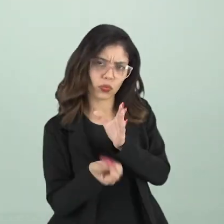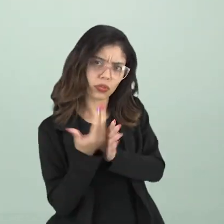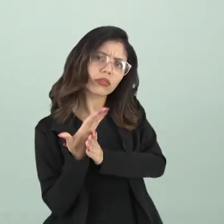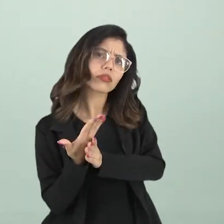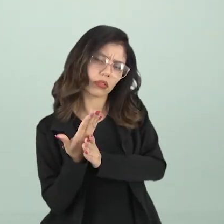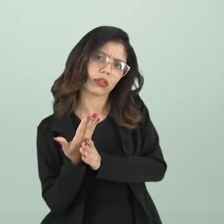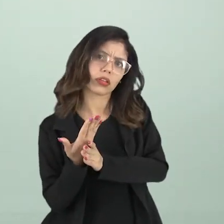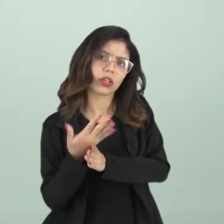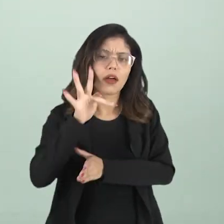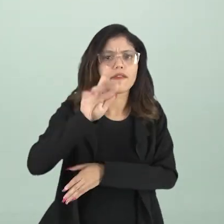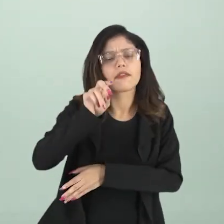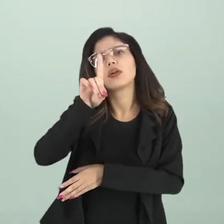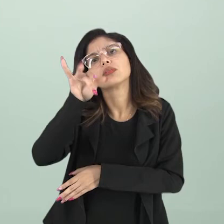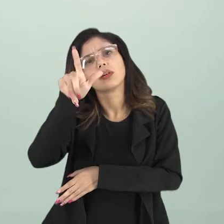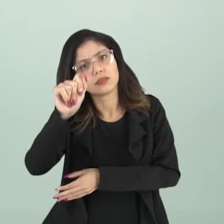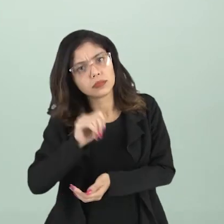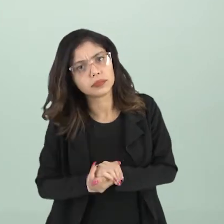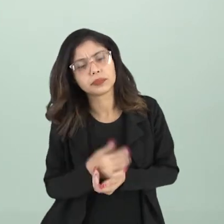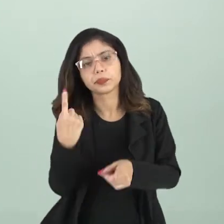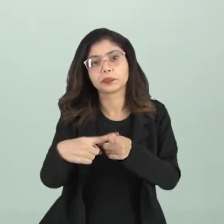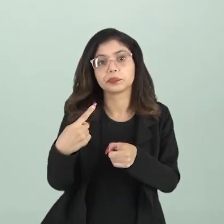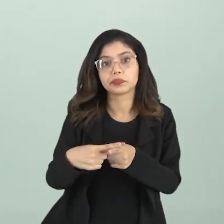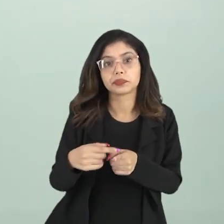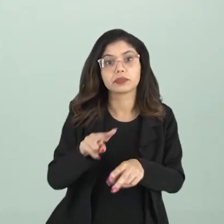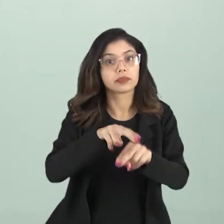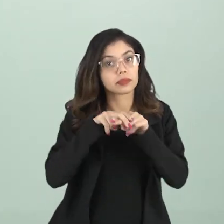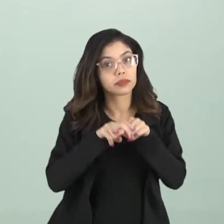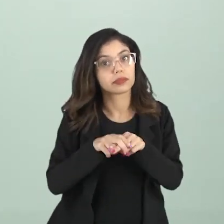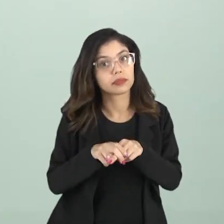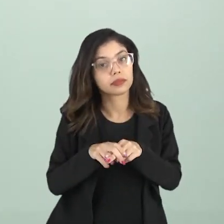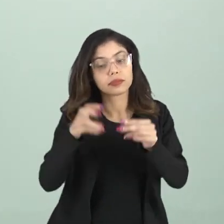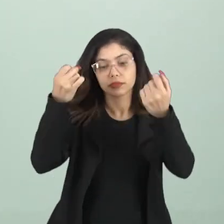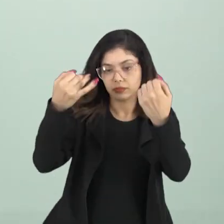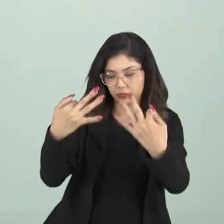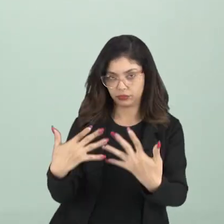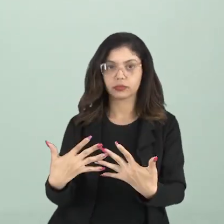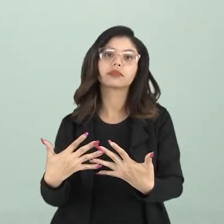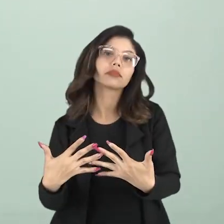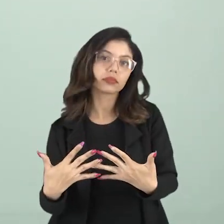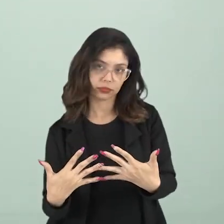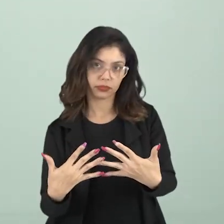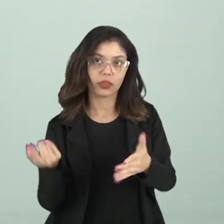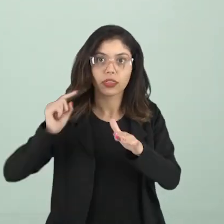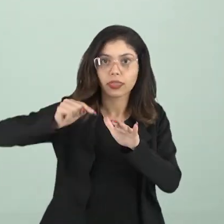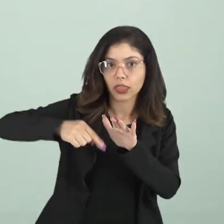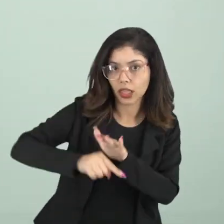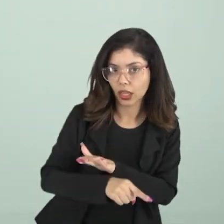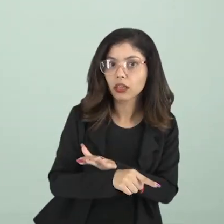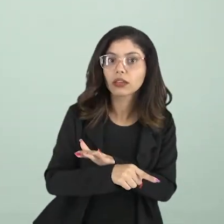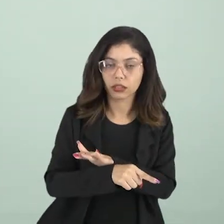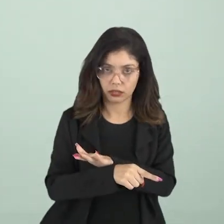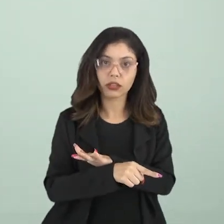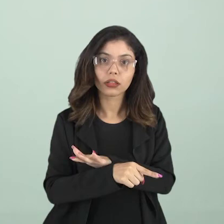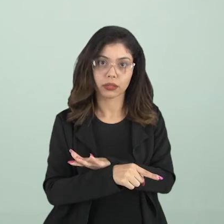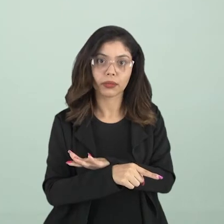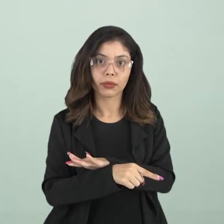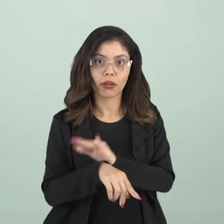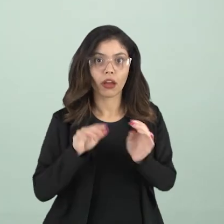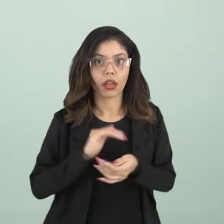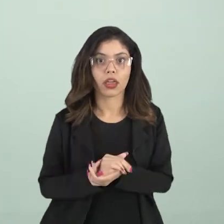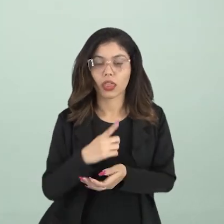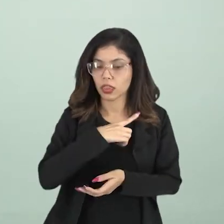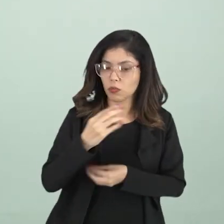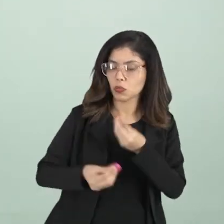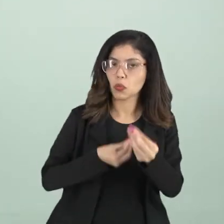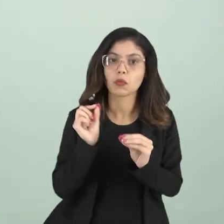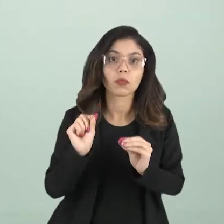produção feudal. Por isso que, metodologicamente falando, dentro desta perspectiva marxista, nós temos